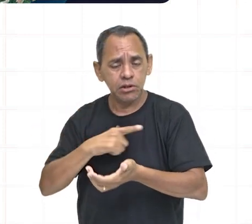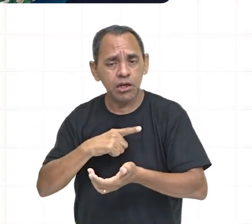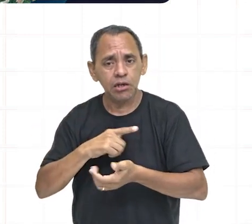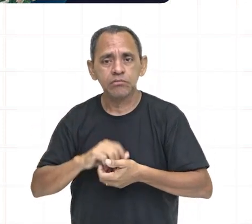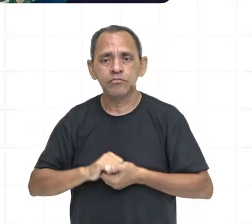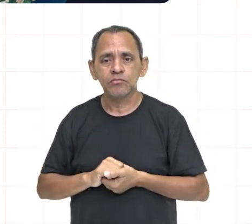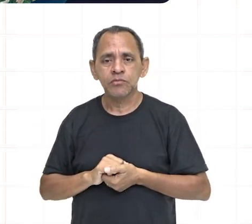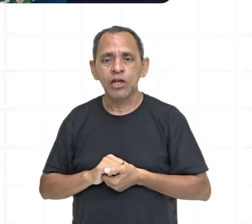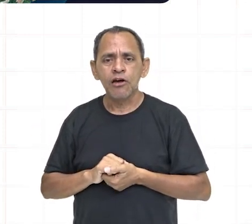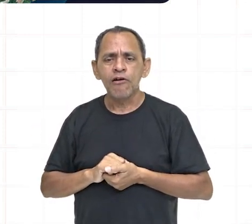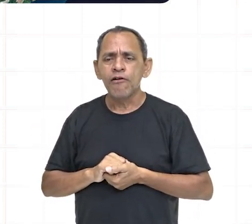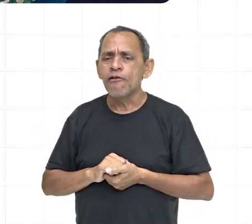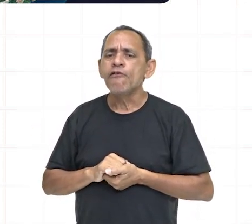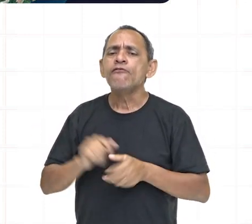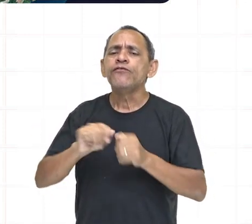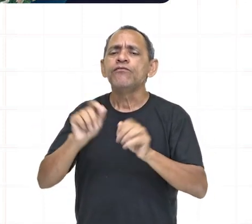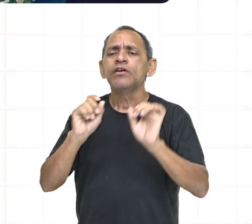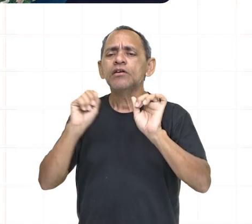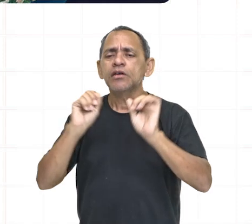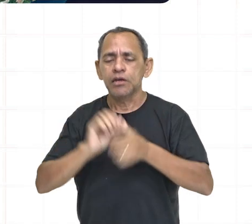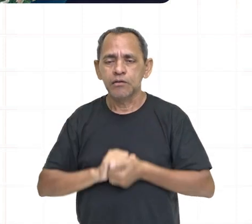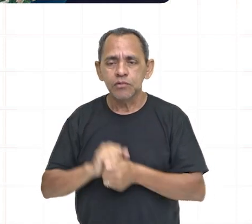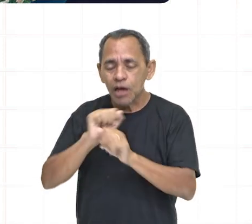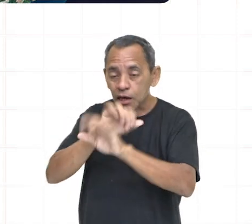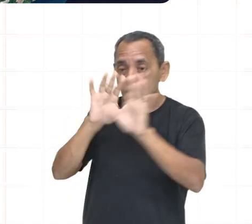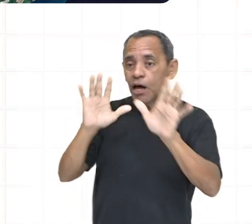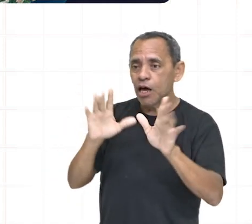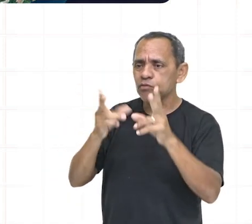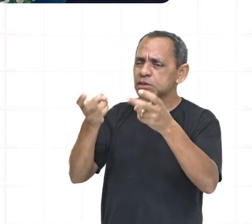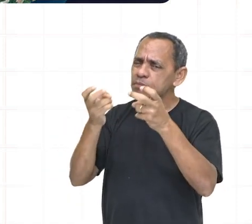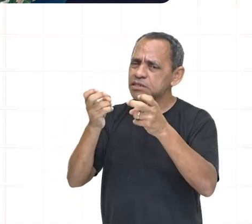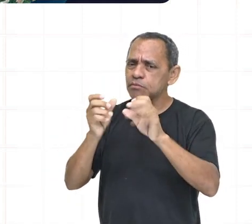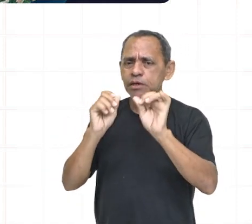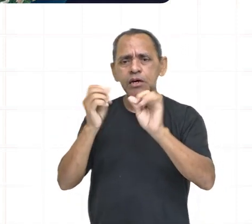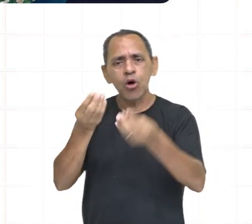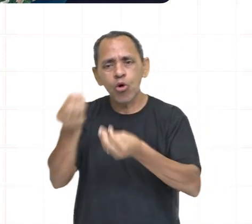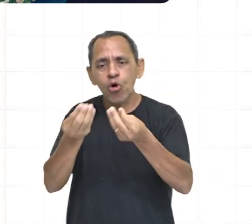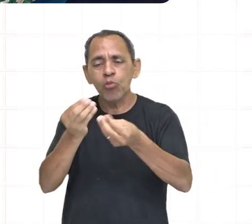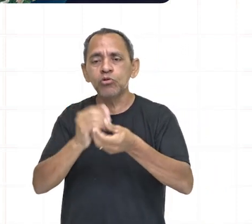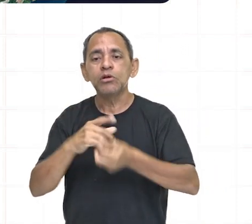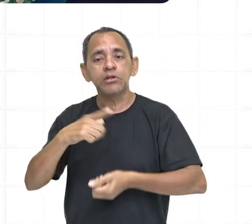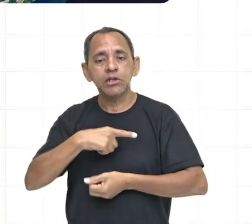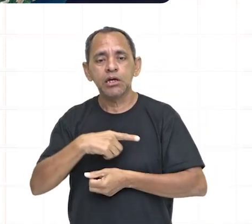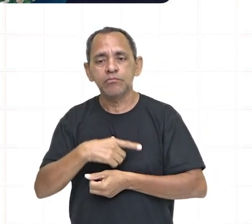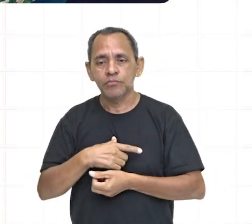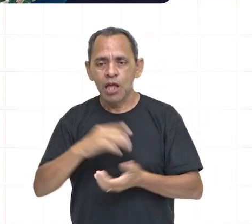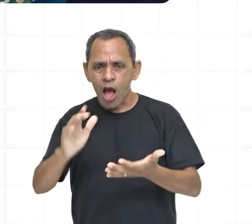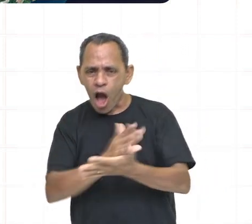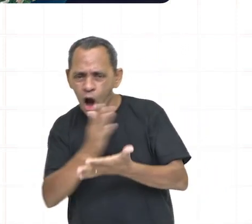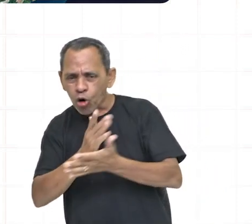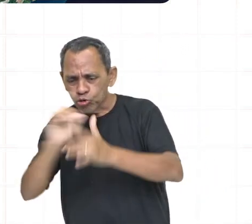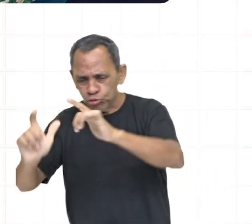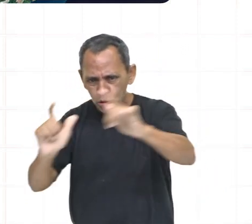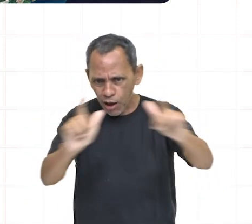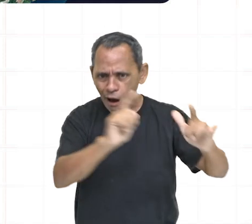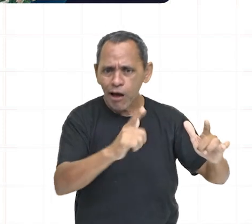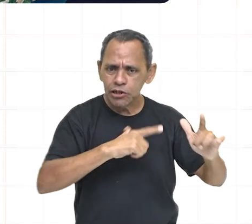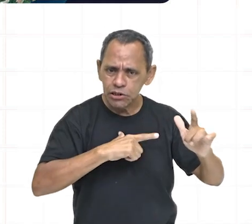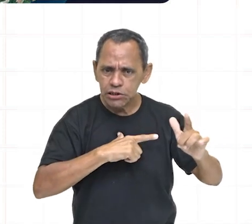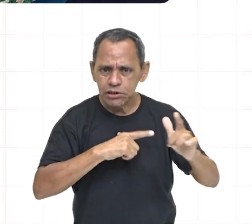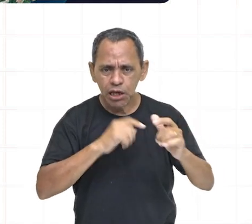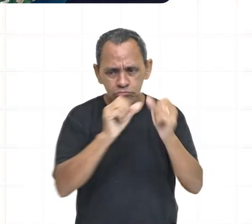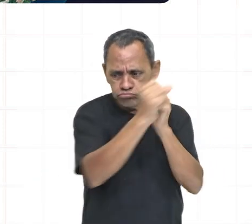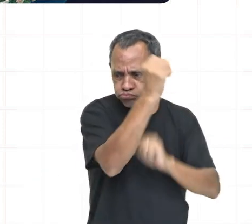Nessa imagem que você está vendo, nós temos ali bastante área verde, nós temos